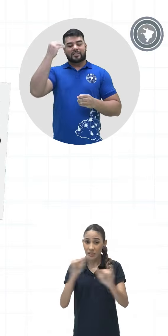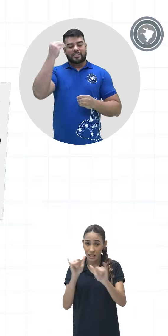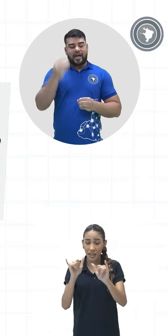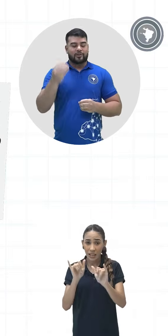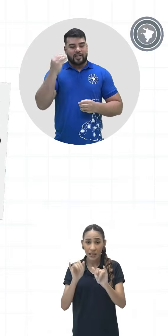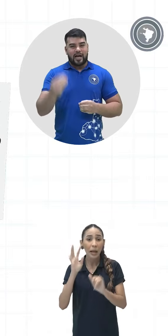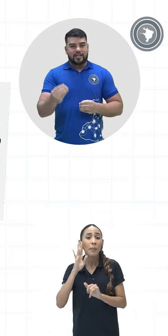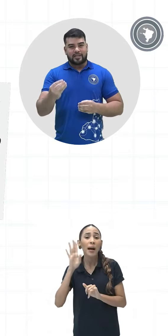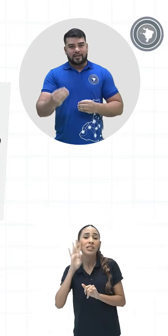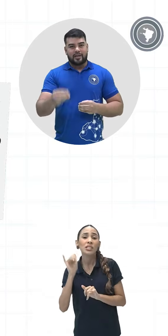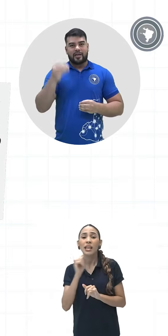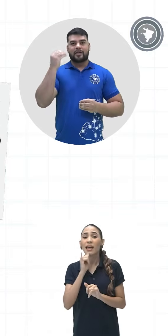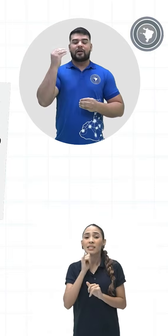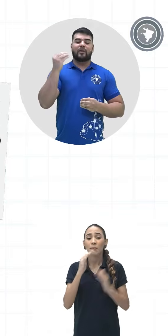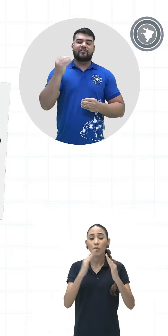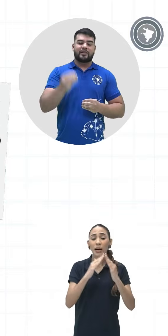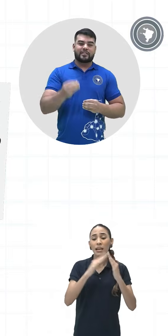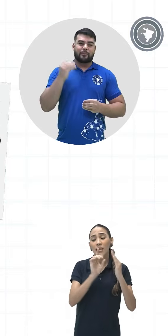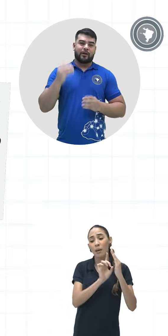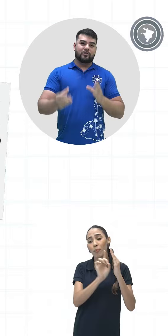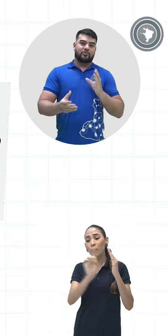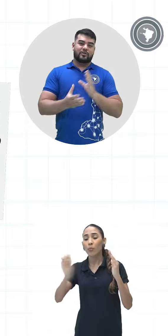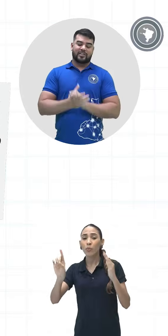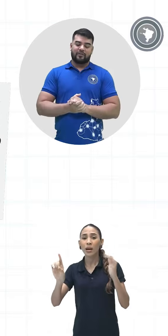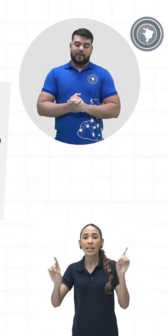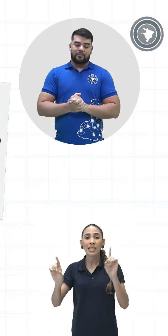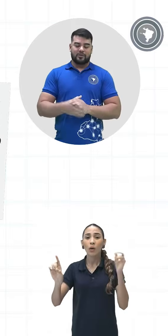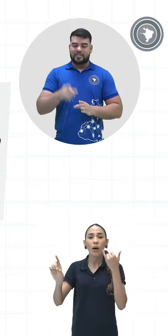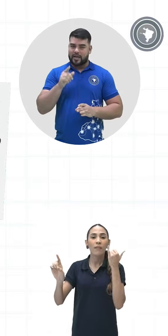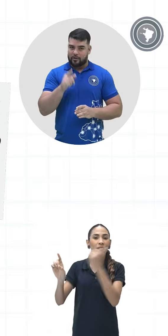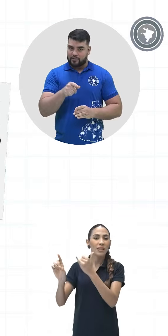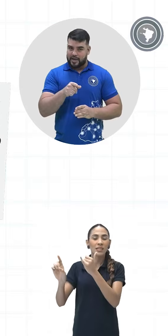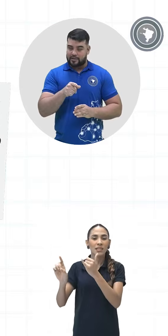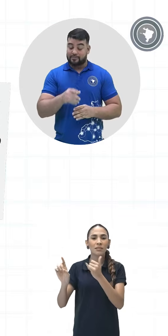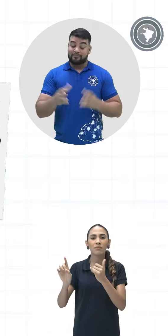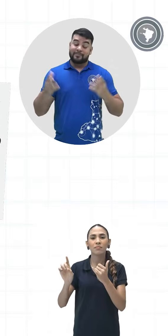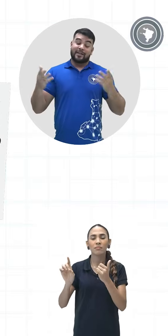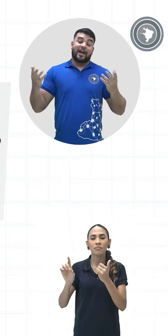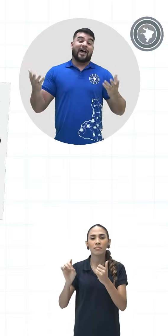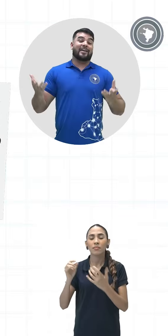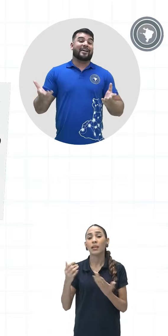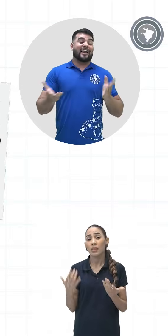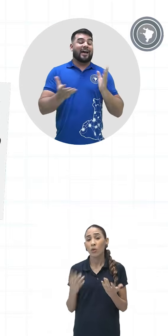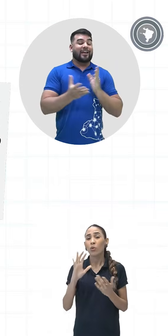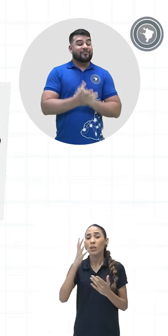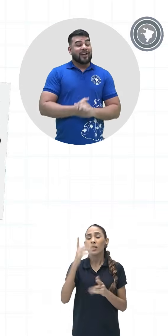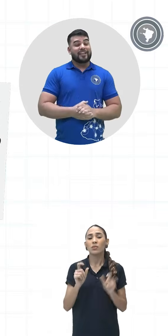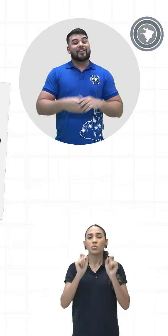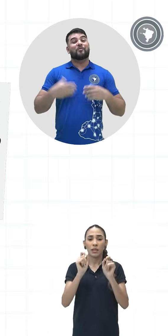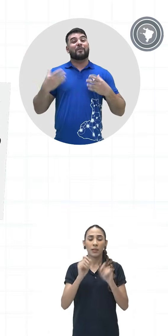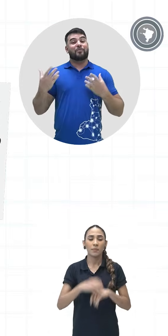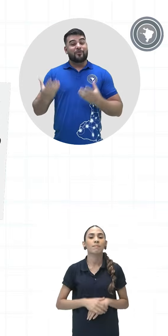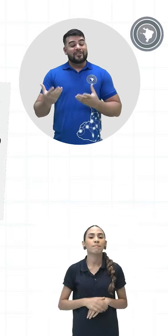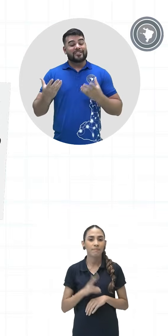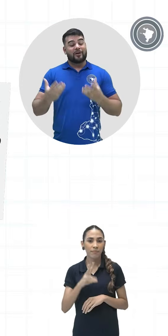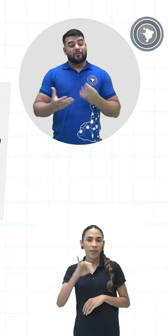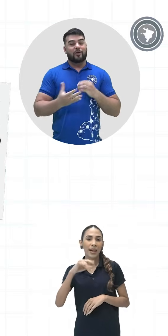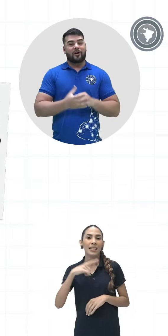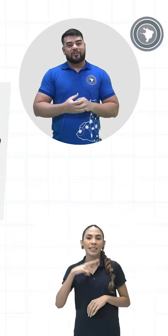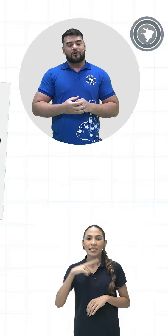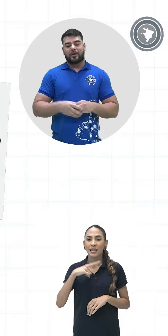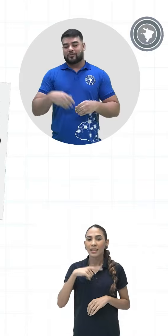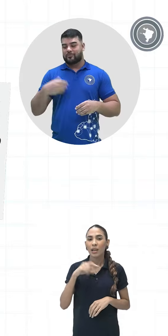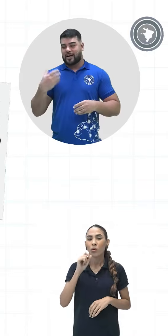se você sai de casa e não avisa para onde você vai. O que será que acontece? Aí, claro, vai ter uma